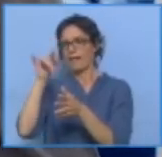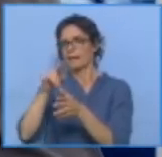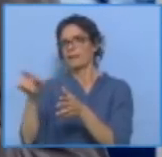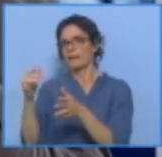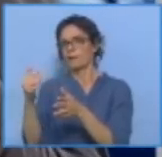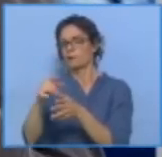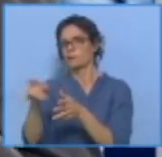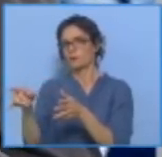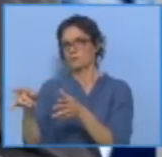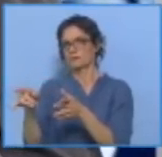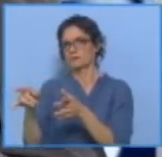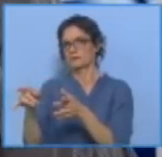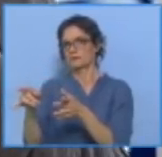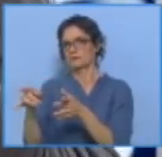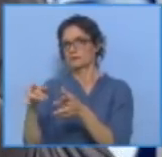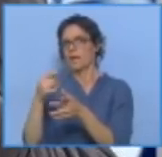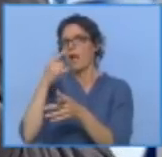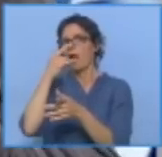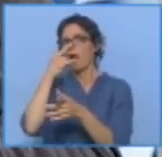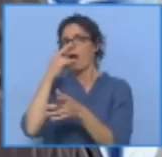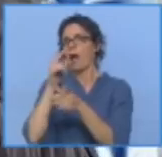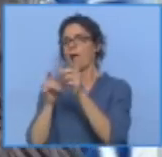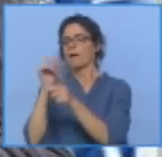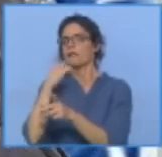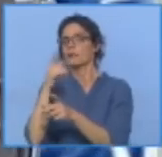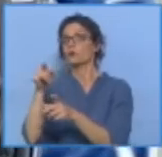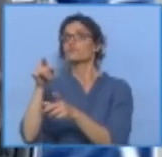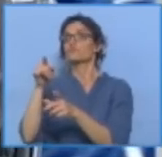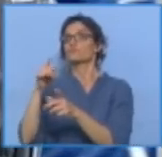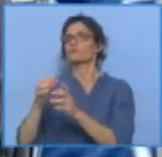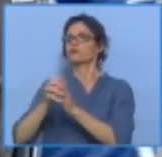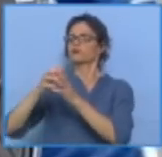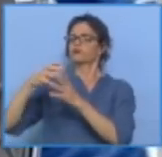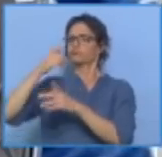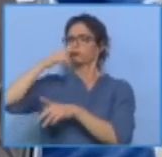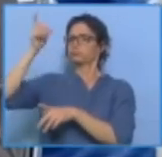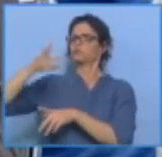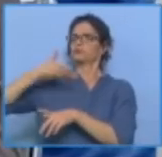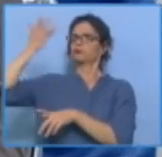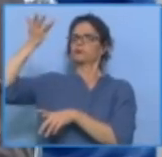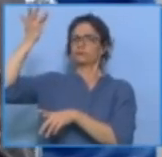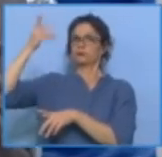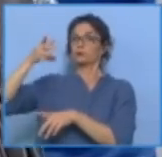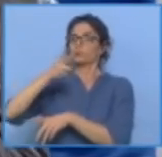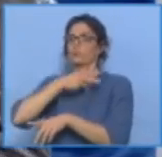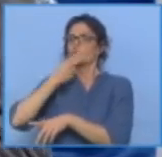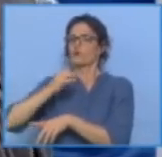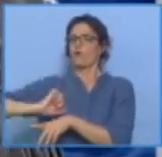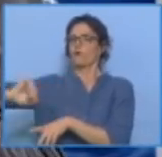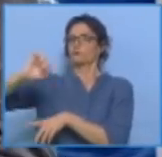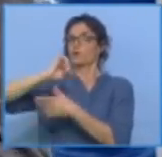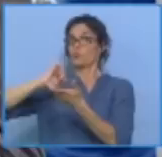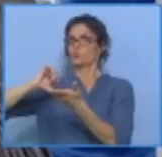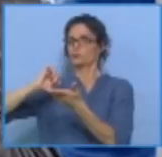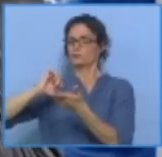Jesus realmente é alguém grande, vai ser o Messias, vai ser o nosso chefe. E Jesus diz: bom, sim senhor,